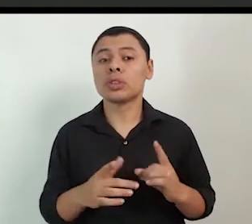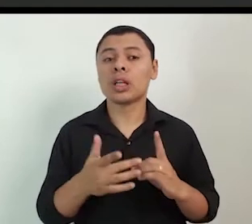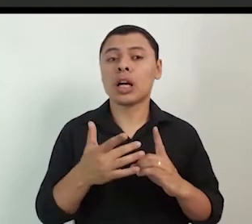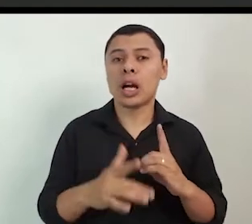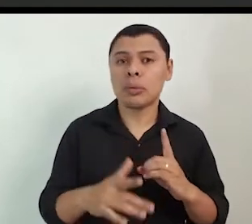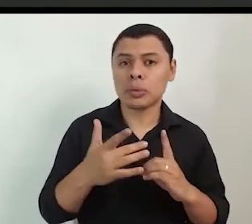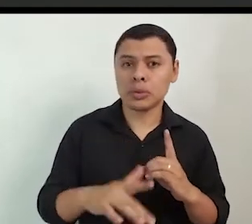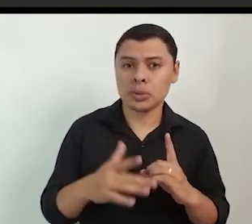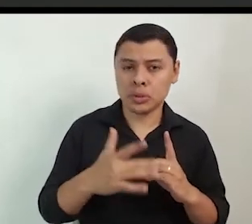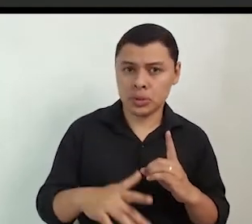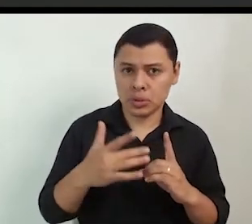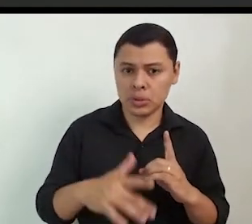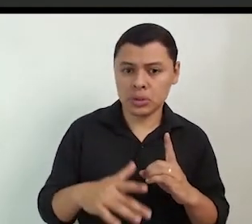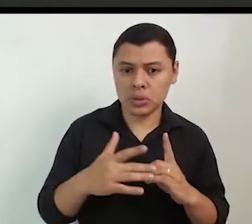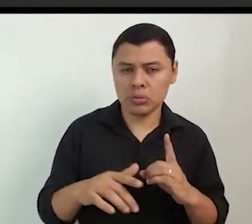todo mundo